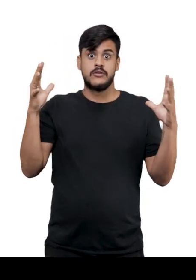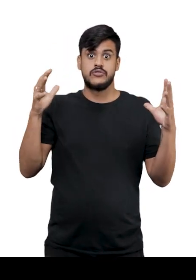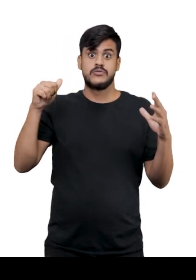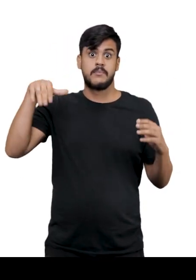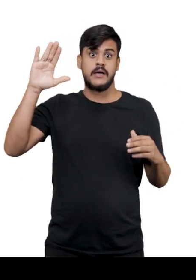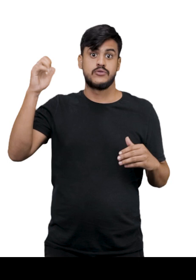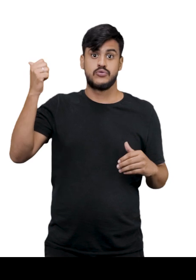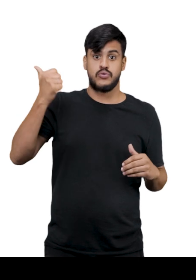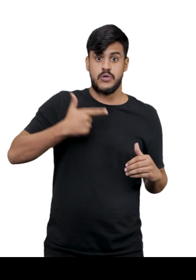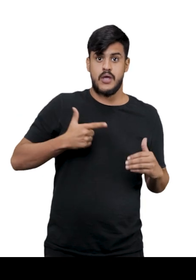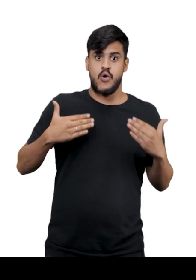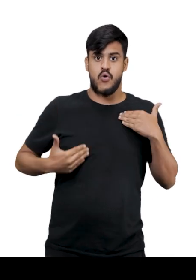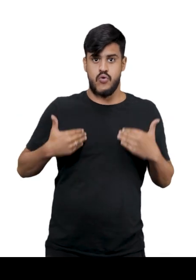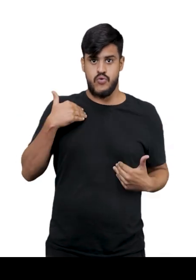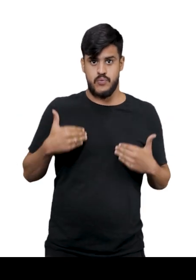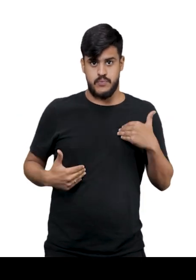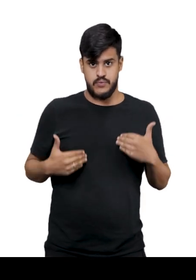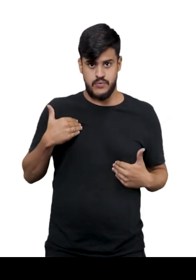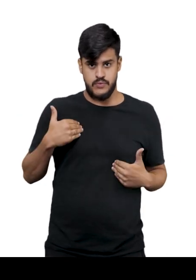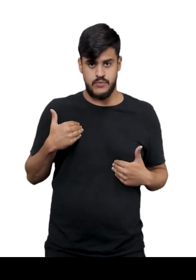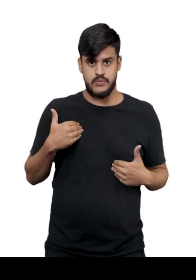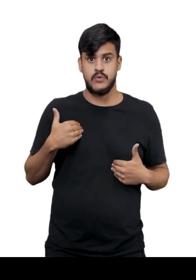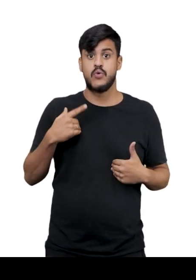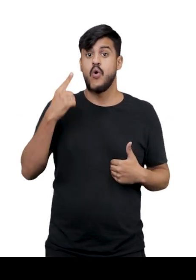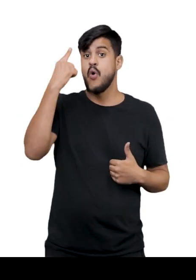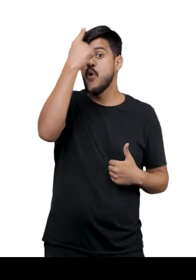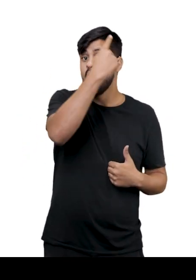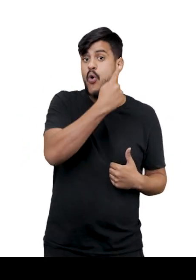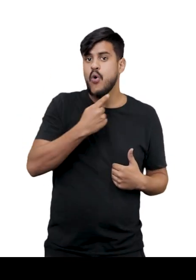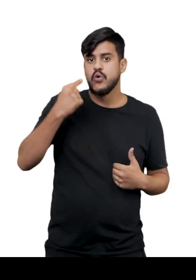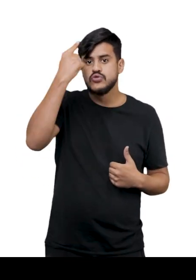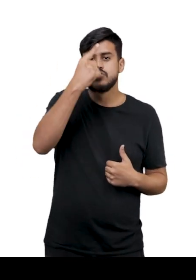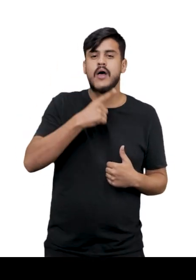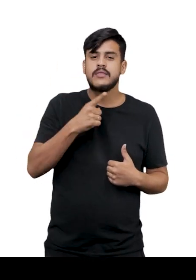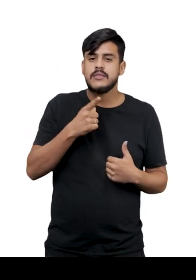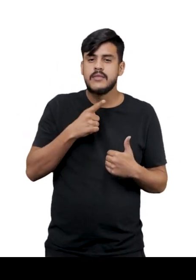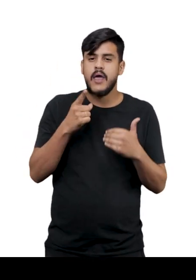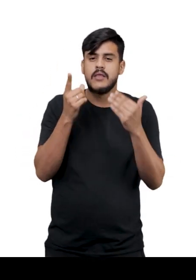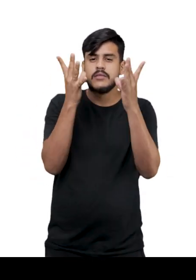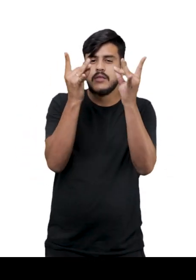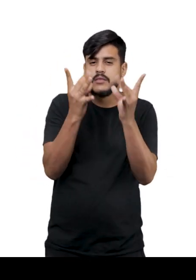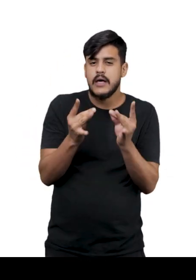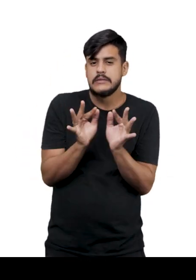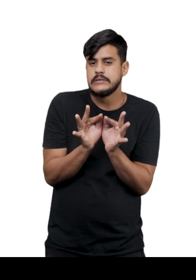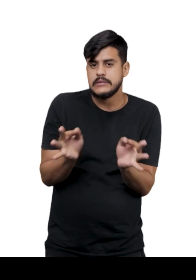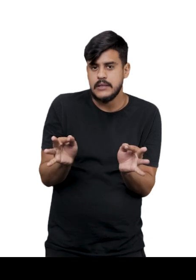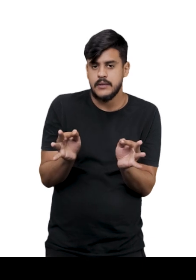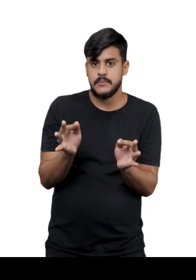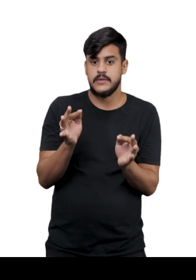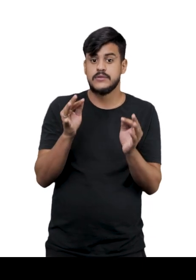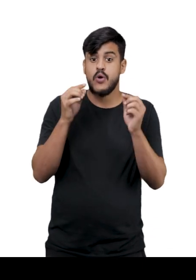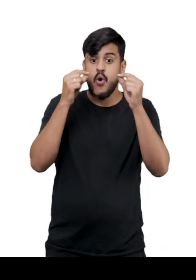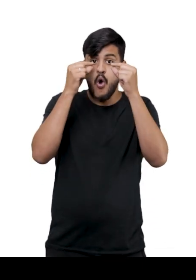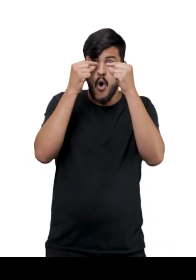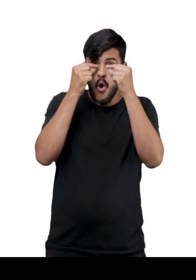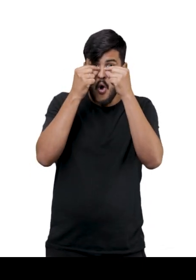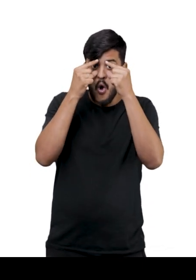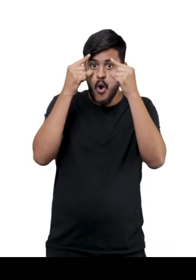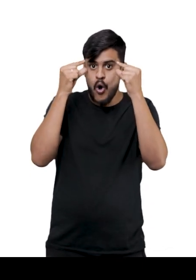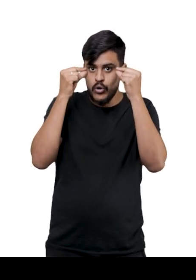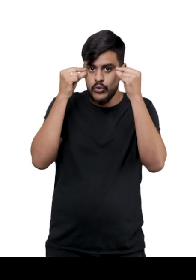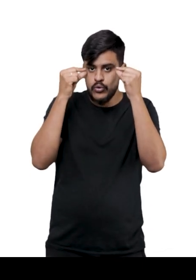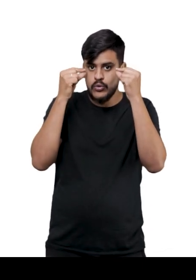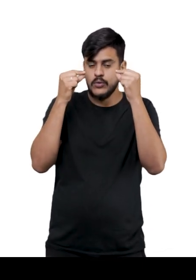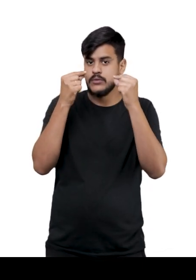é desproporcionalmente grande em relação ao corpo. O rosto é marcado por traços minimalistas,